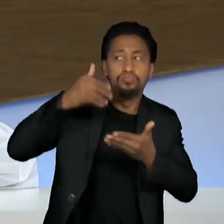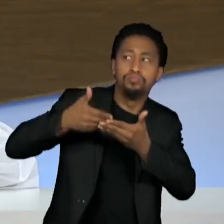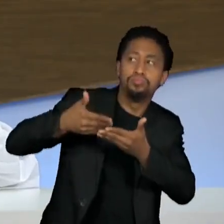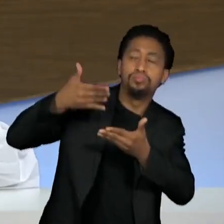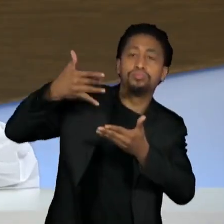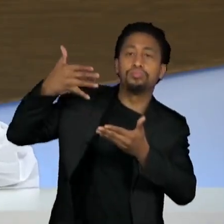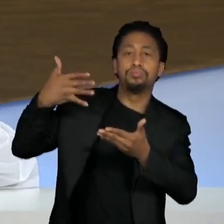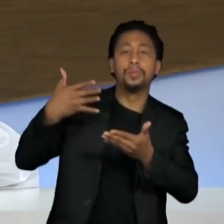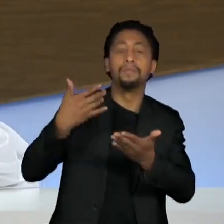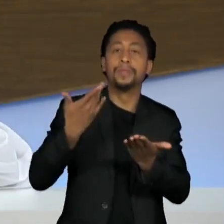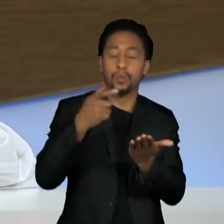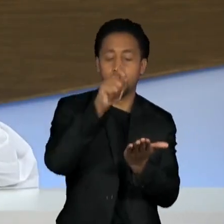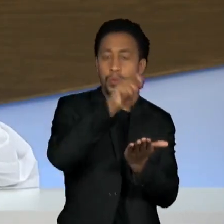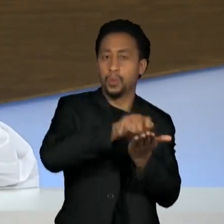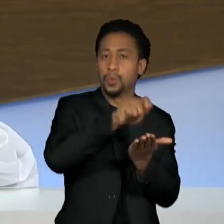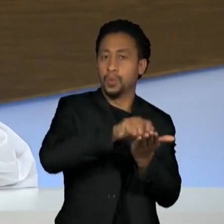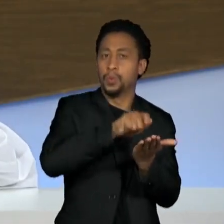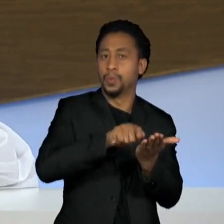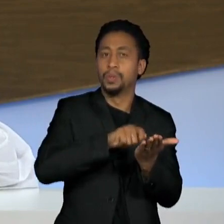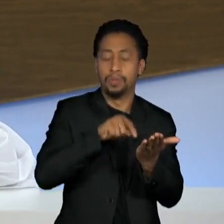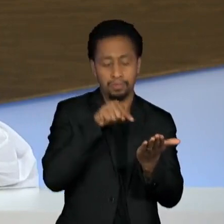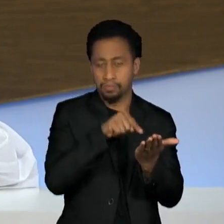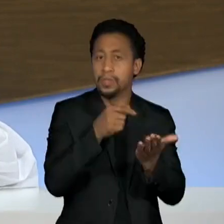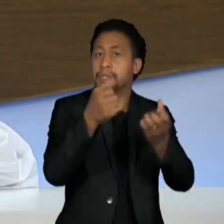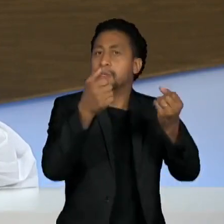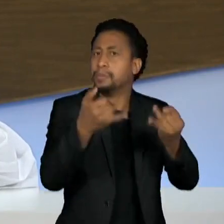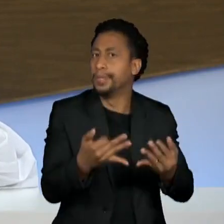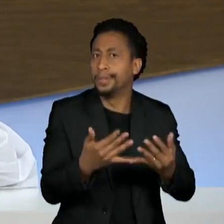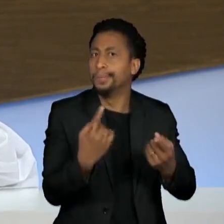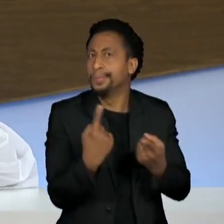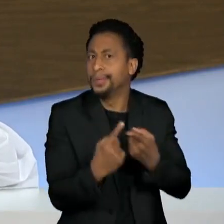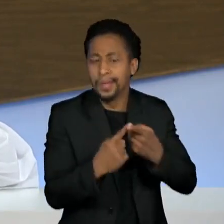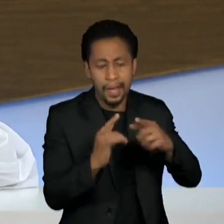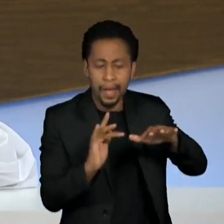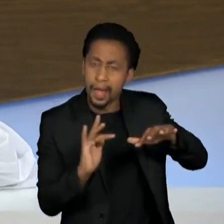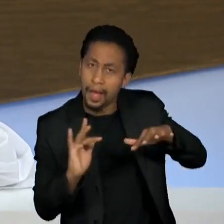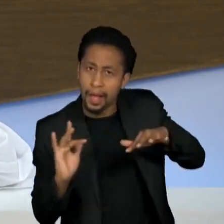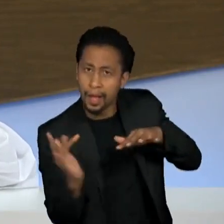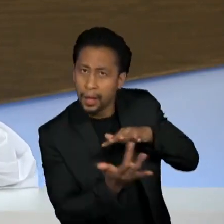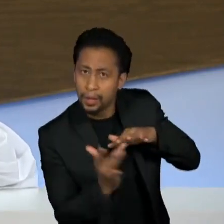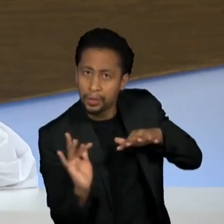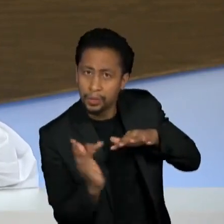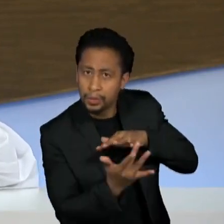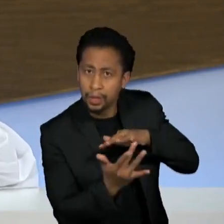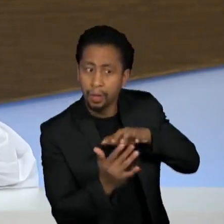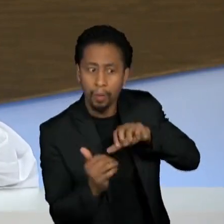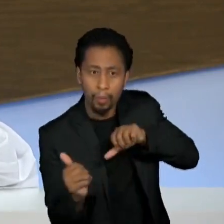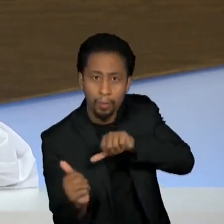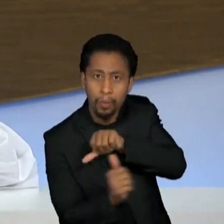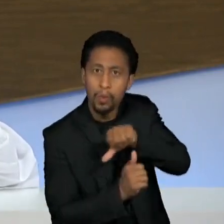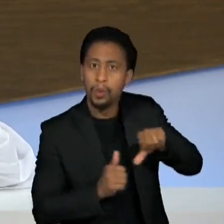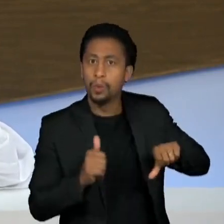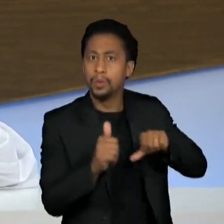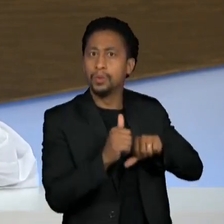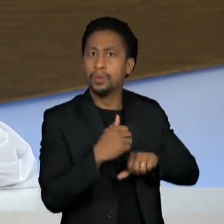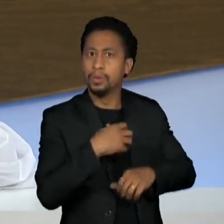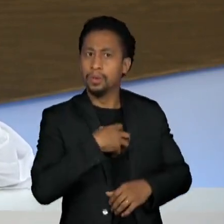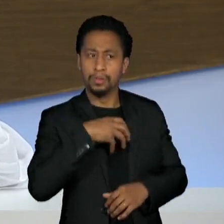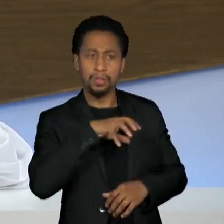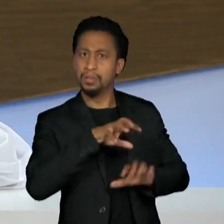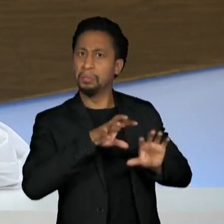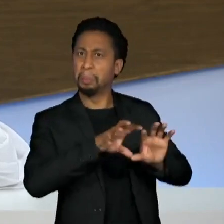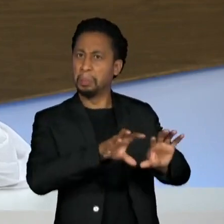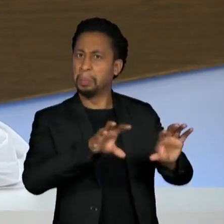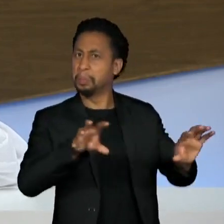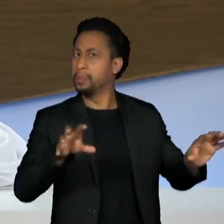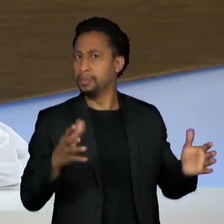momentos chaves que levaram as redes sociais a se transformarem nisso, terem esse papel e